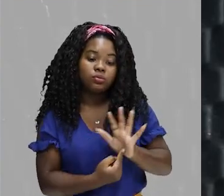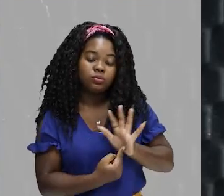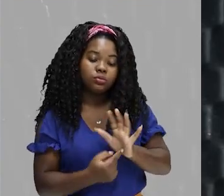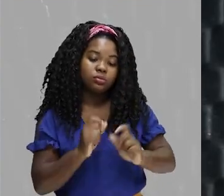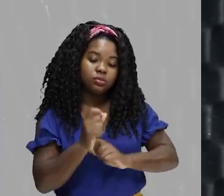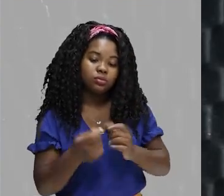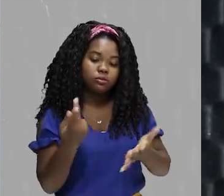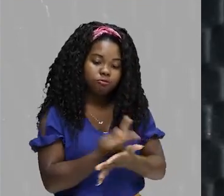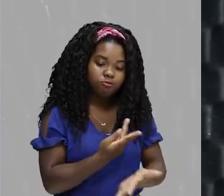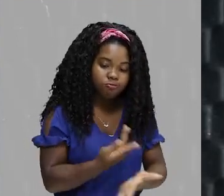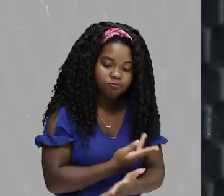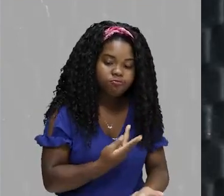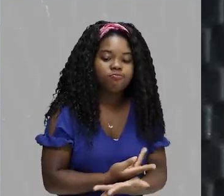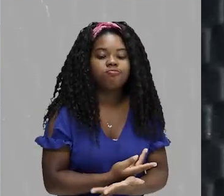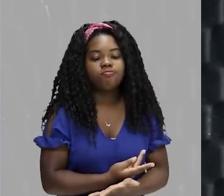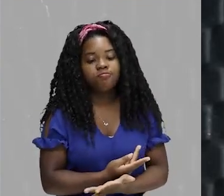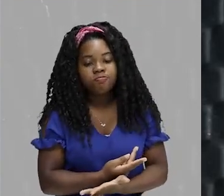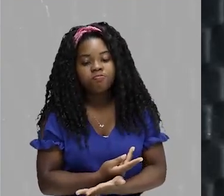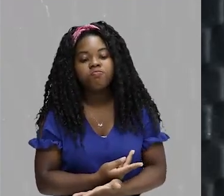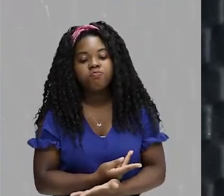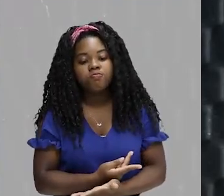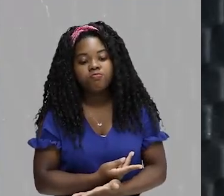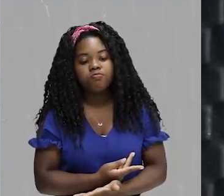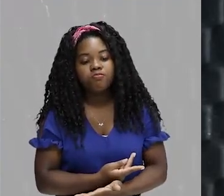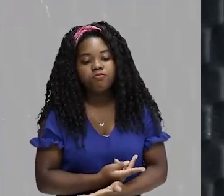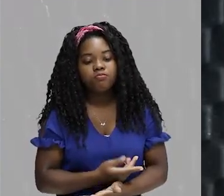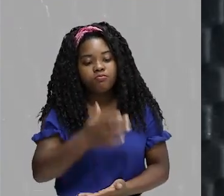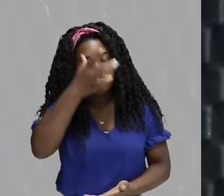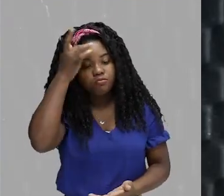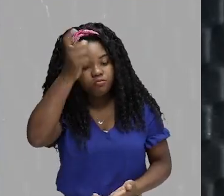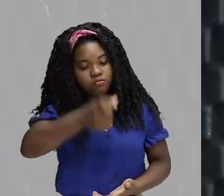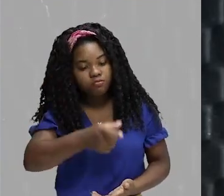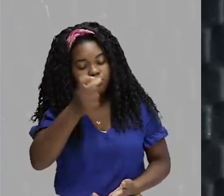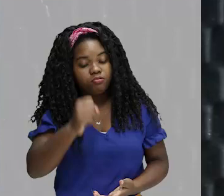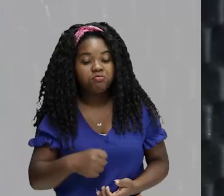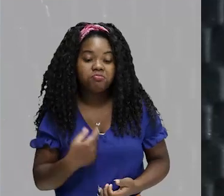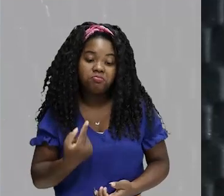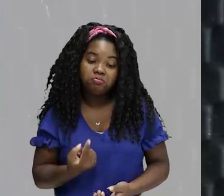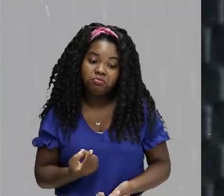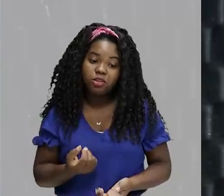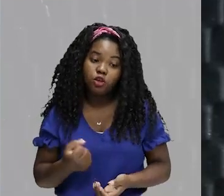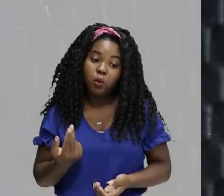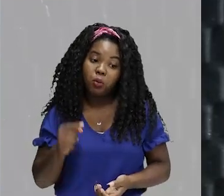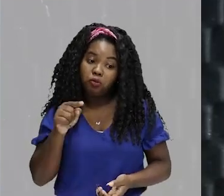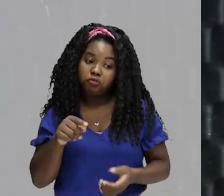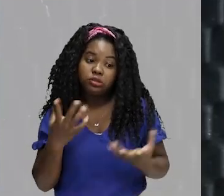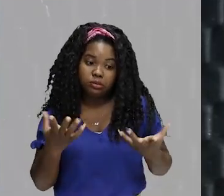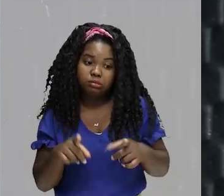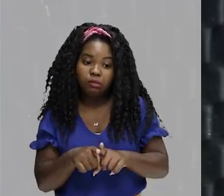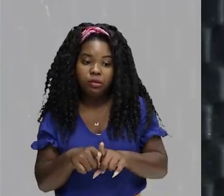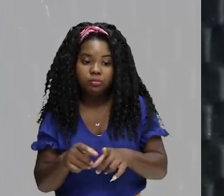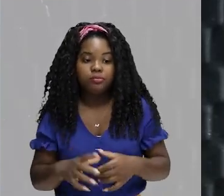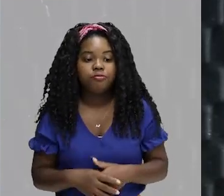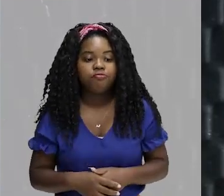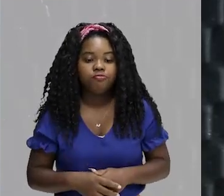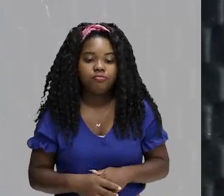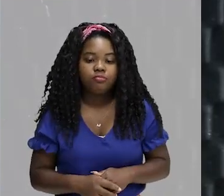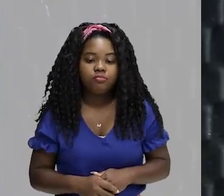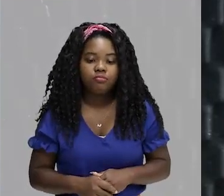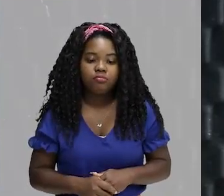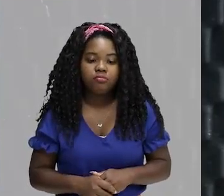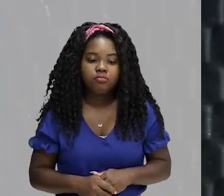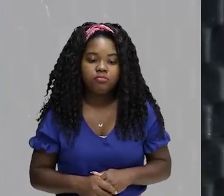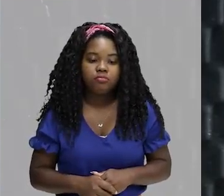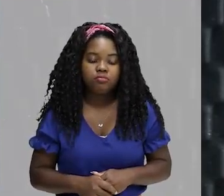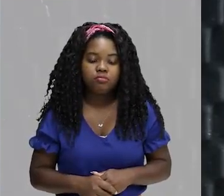uma gafe grave cometido por alguém ou por você mesmo. Então, vamos ver aqui. Vamos aprender novas